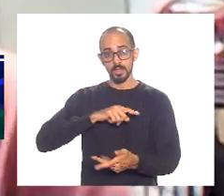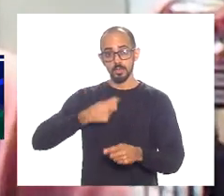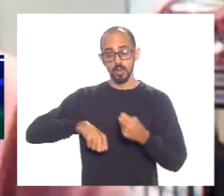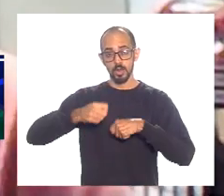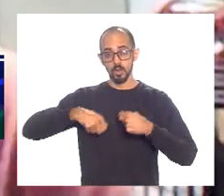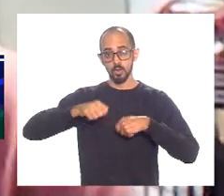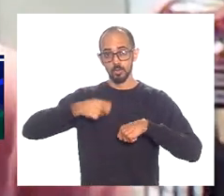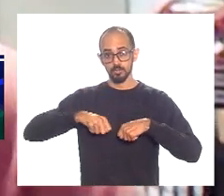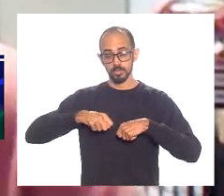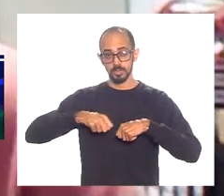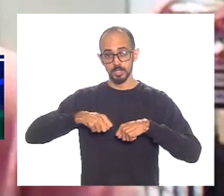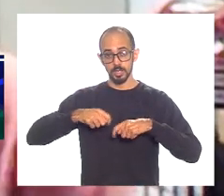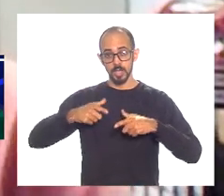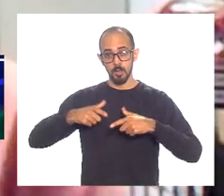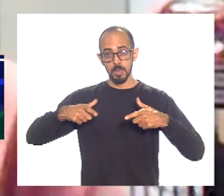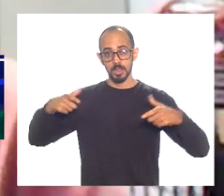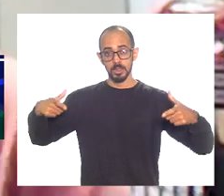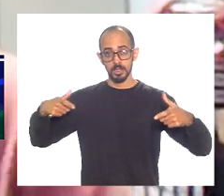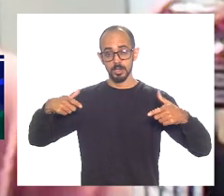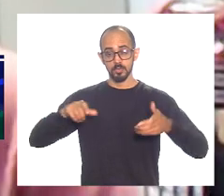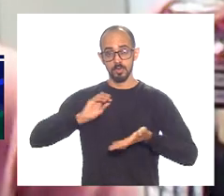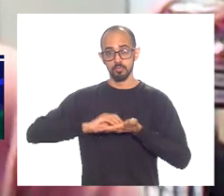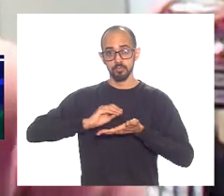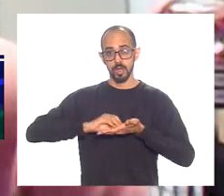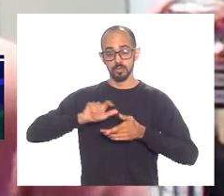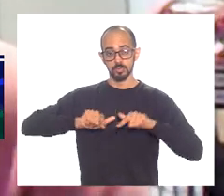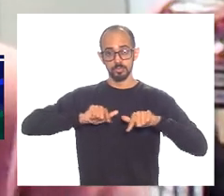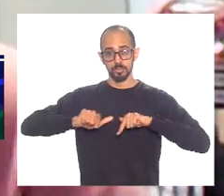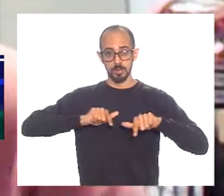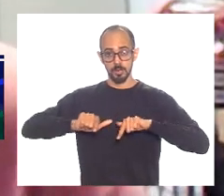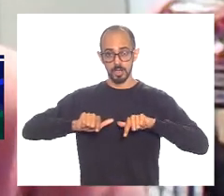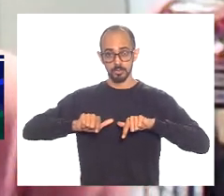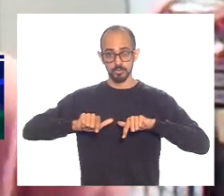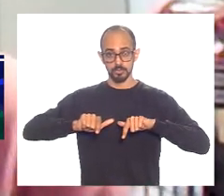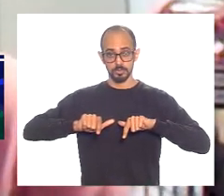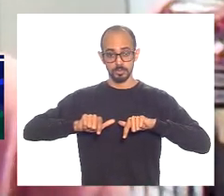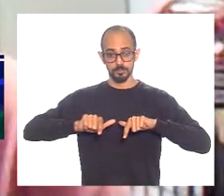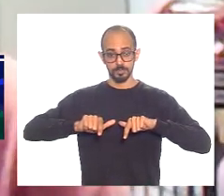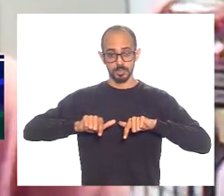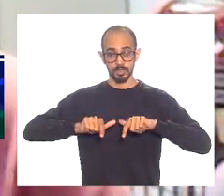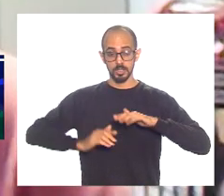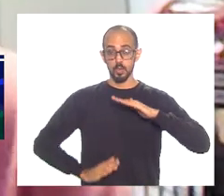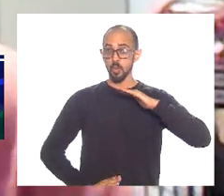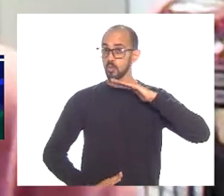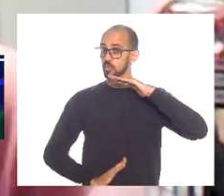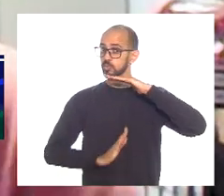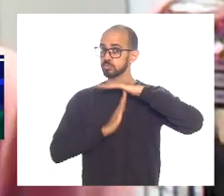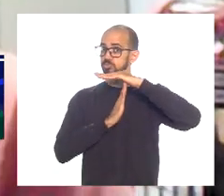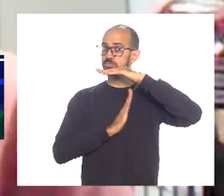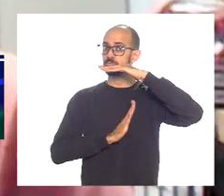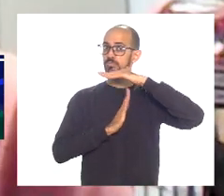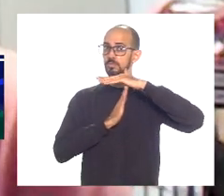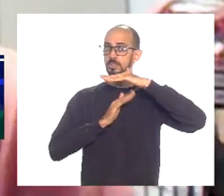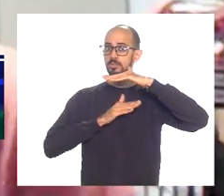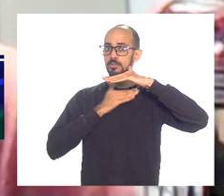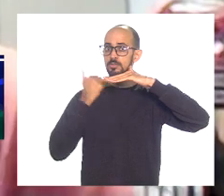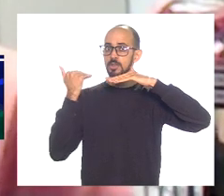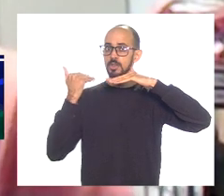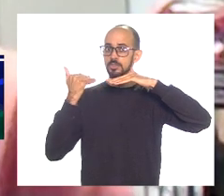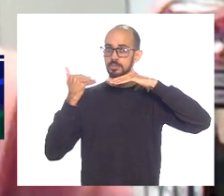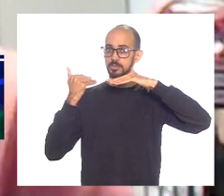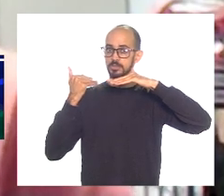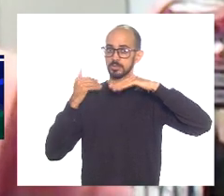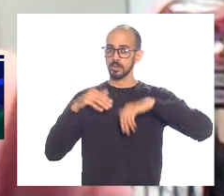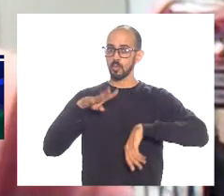no desemprego, com o crescimento da crise econômica e social e com recorde de mortes. A gente, nesse momento, em